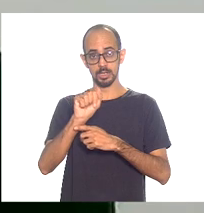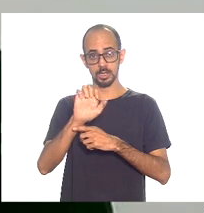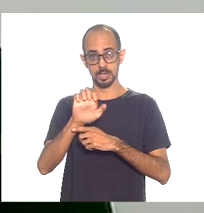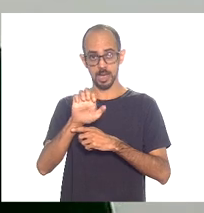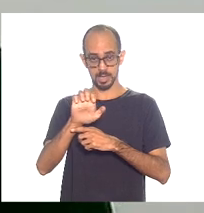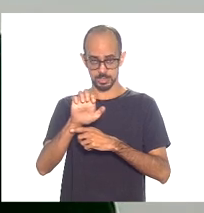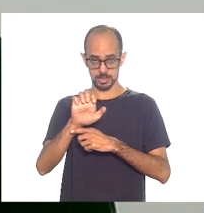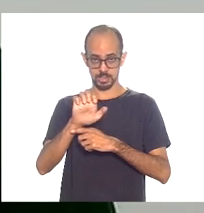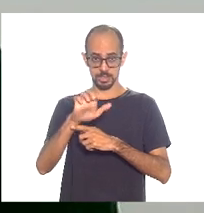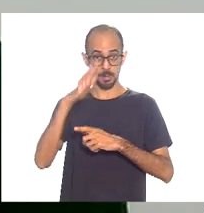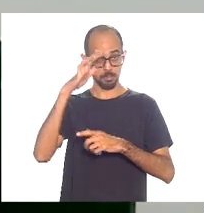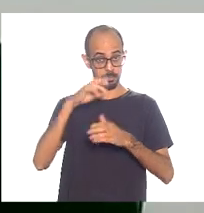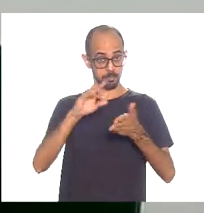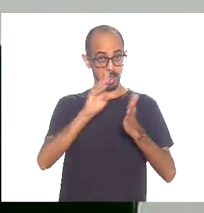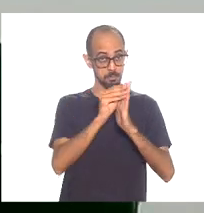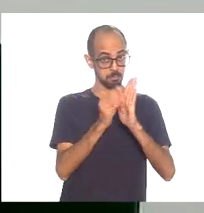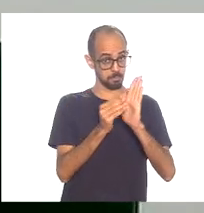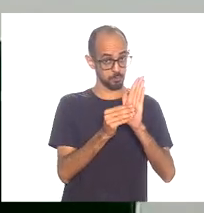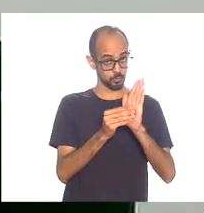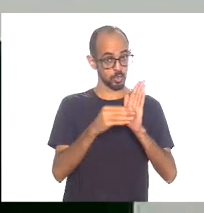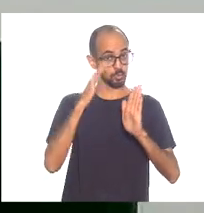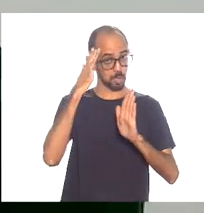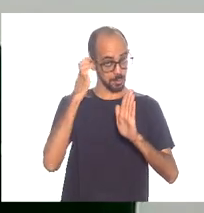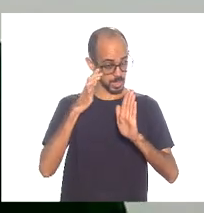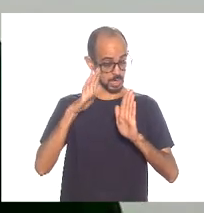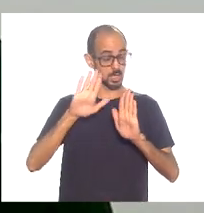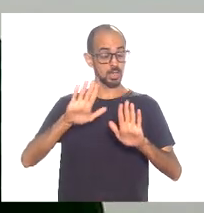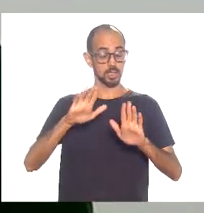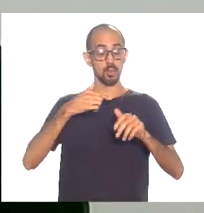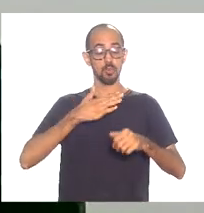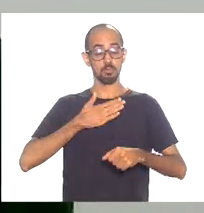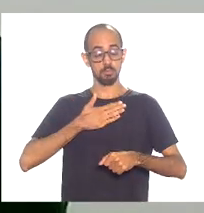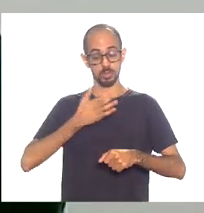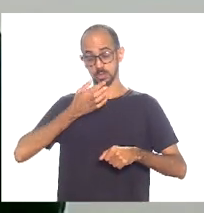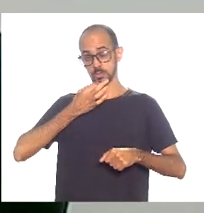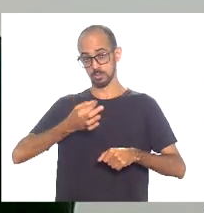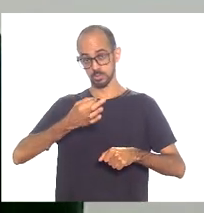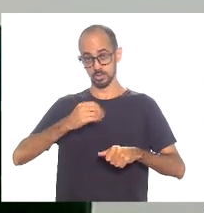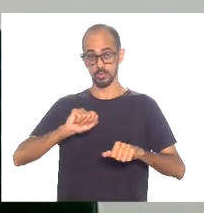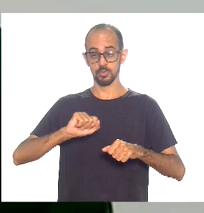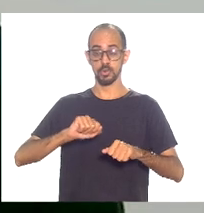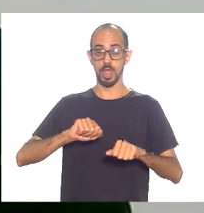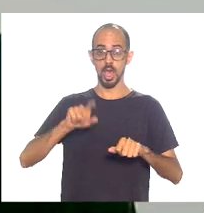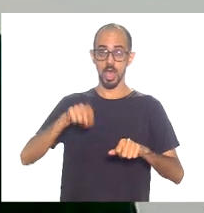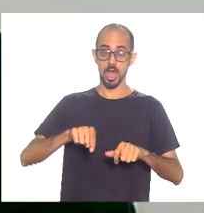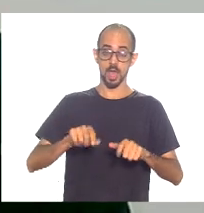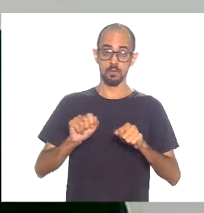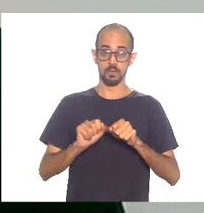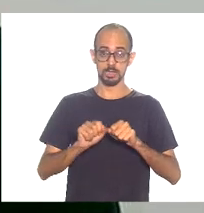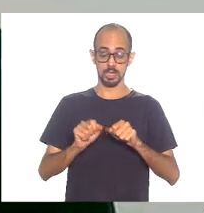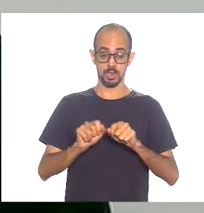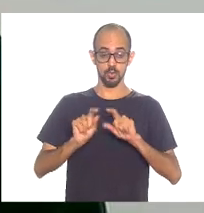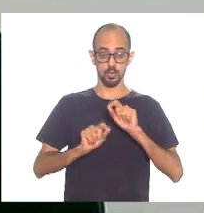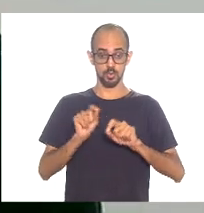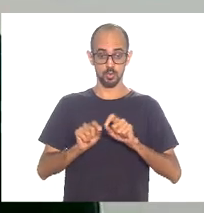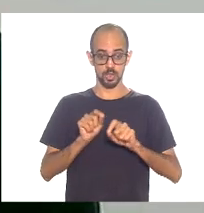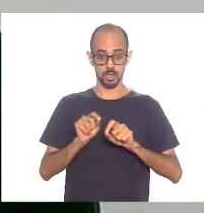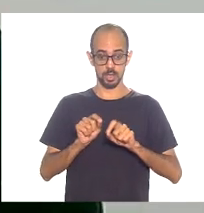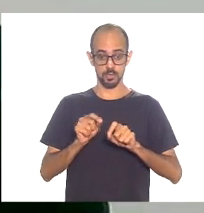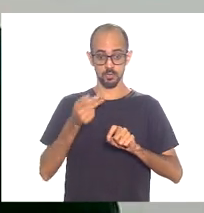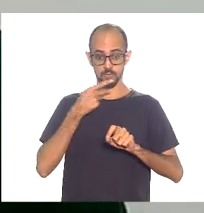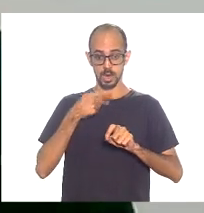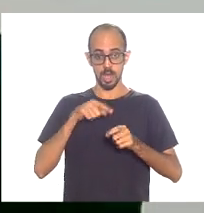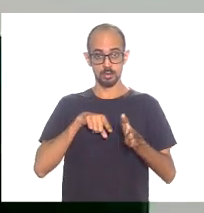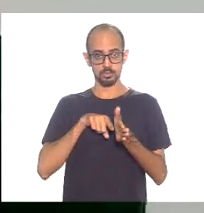amanhã. Ocorre que o meu encaminhamento aqui, senhor presidente, é pautado num exame que